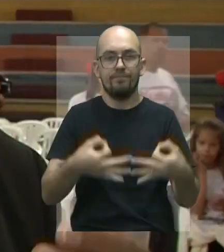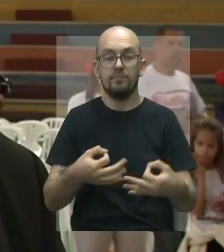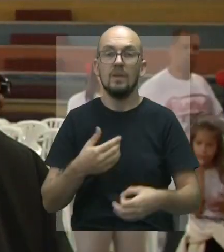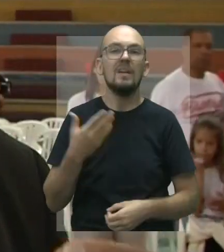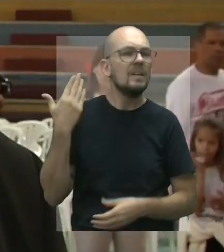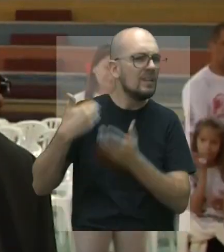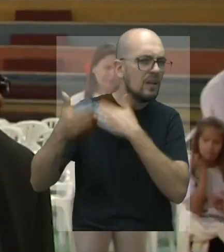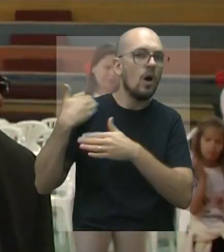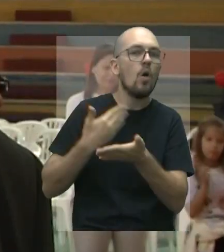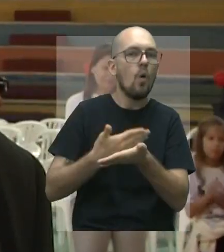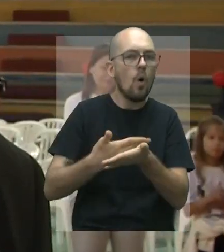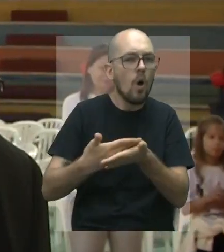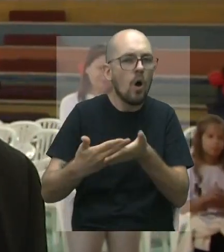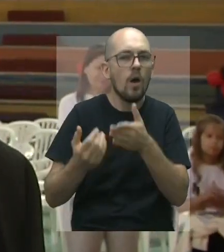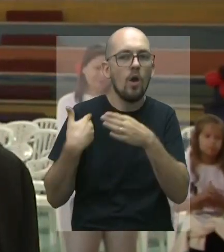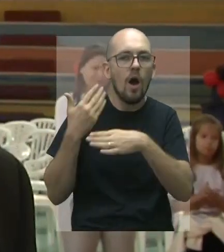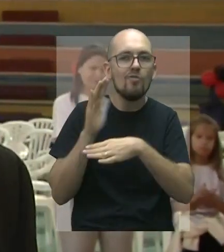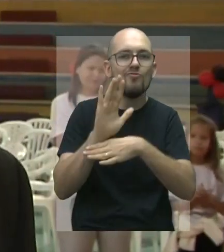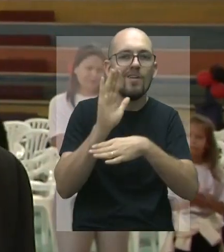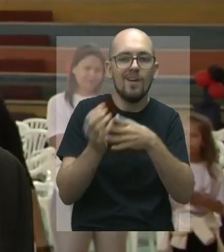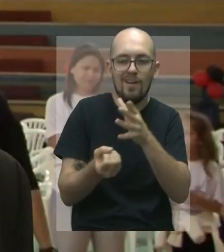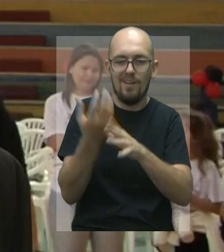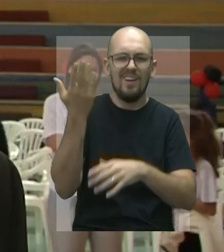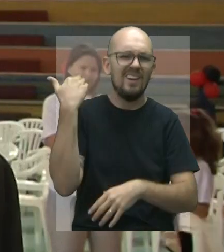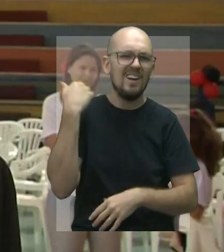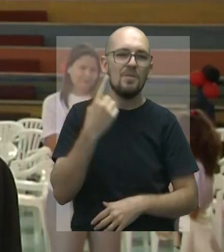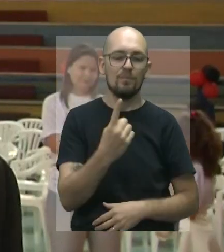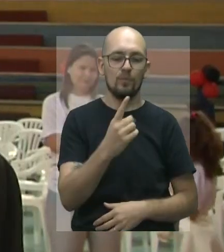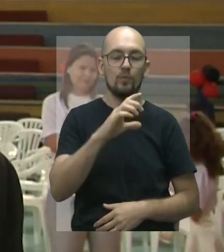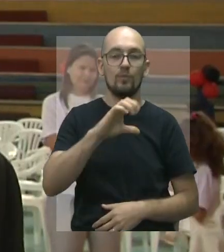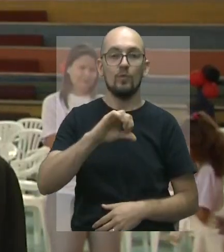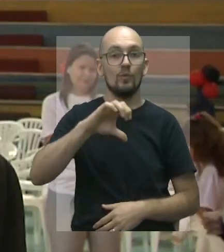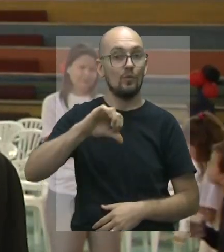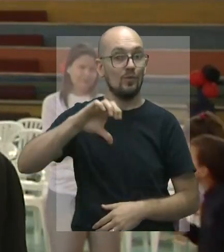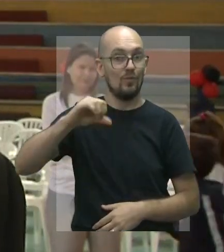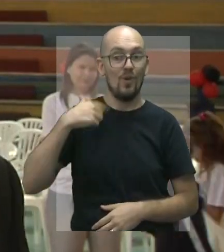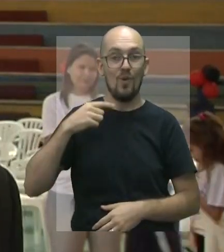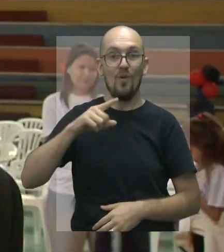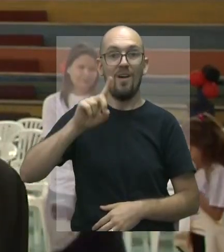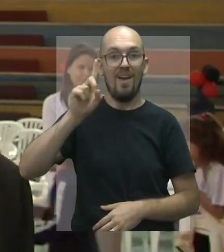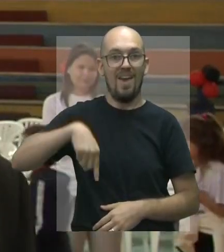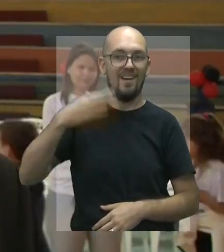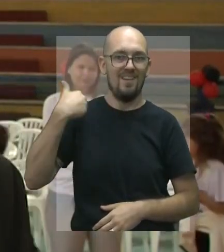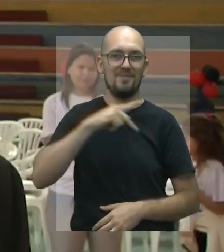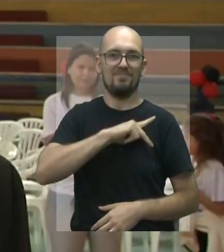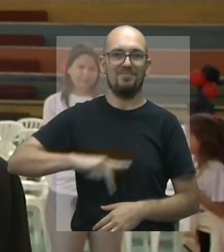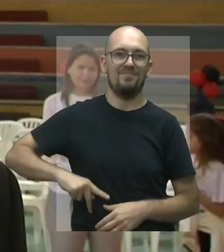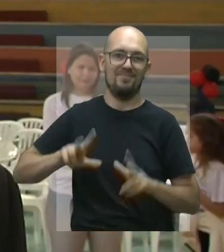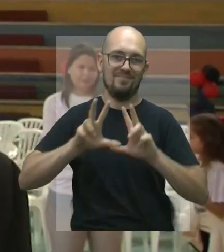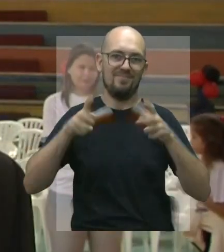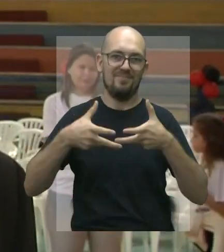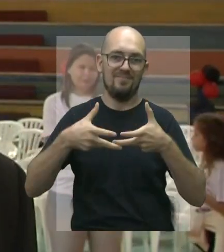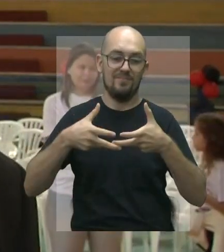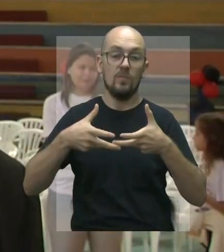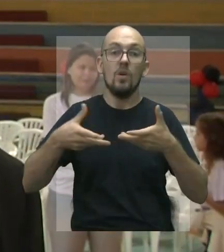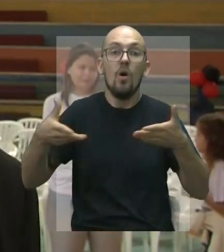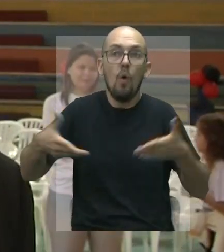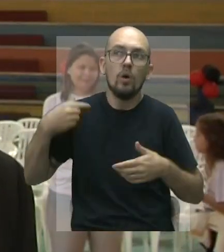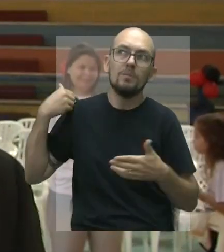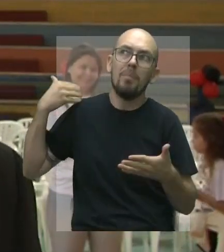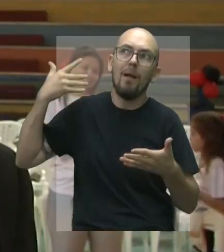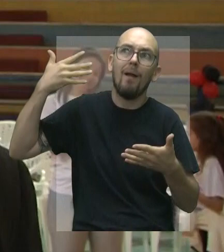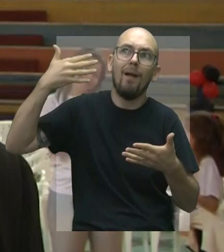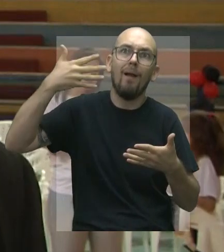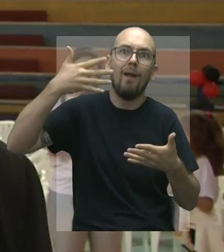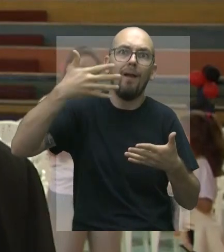da fundação do começo do PROERJ em 1999 como presidente da Câmara e hoje estou aqui no 20º aniversário do